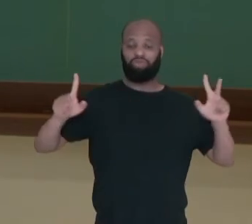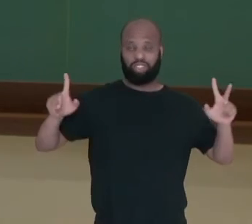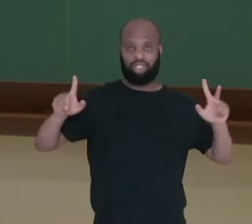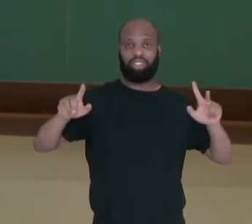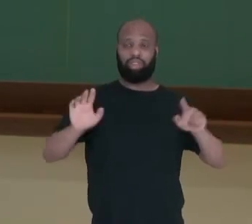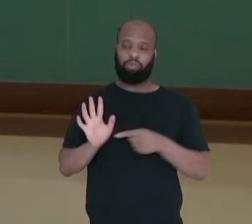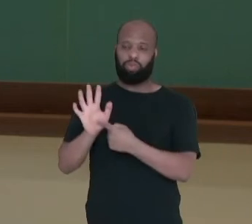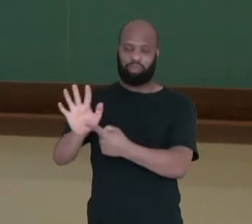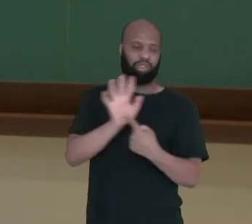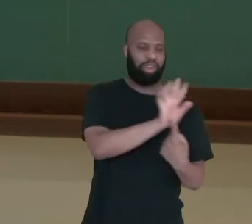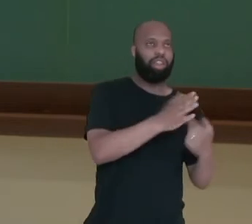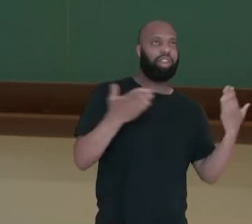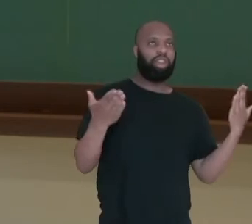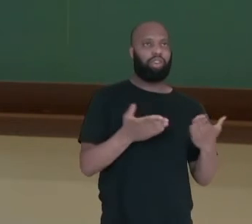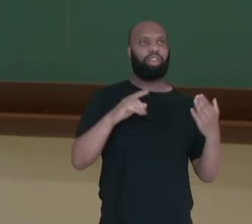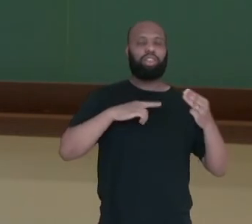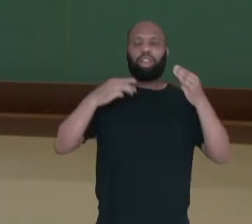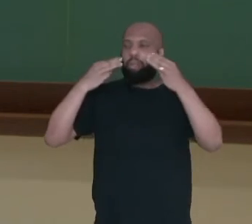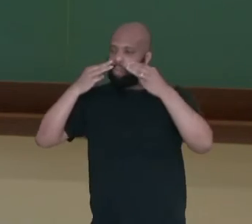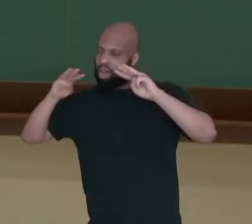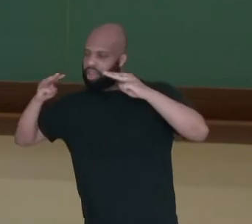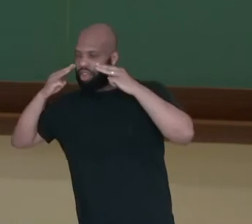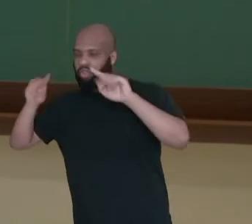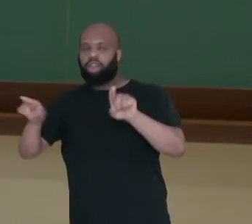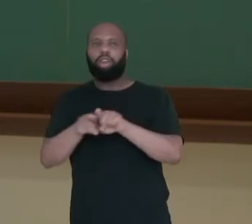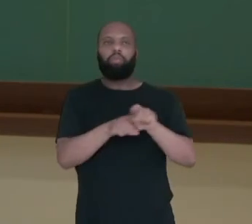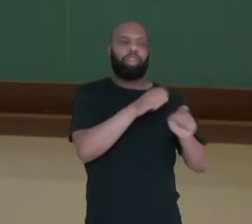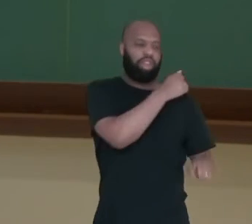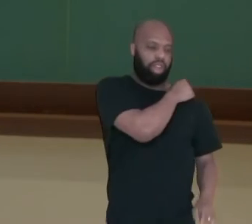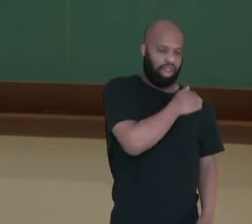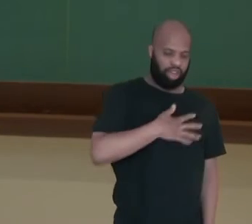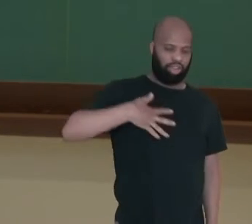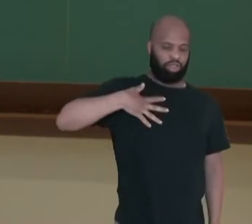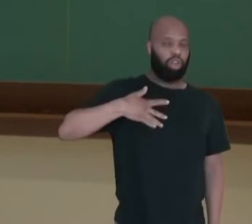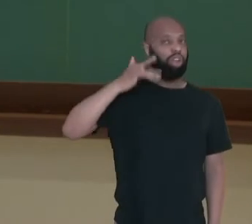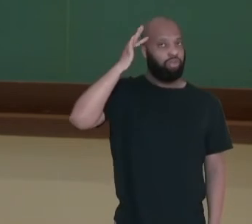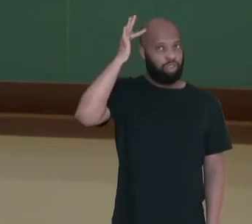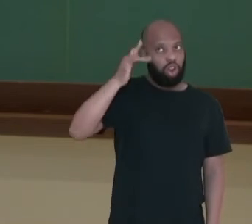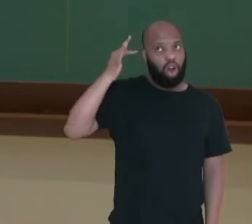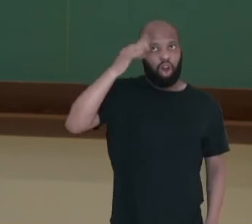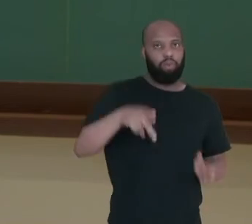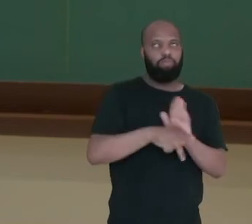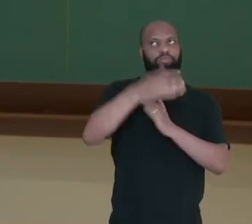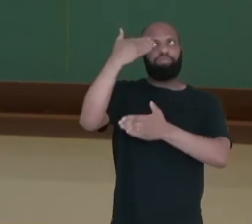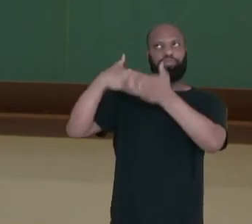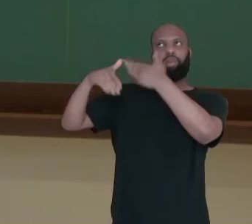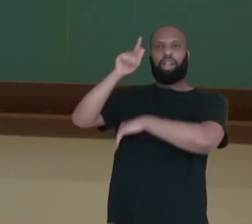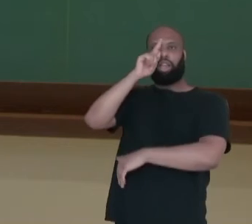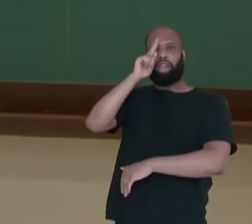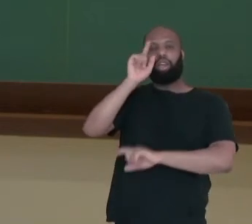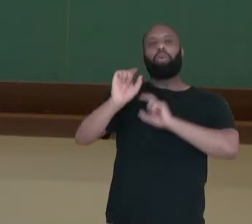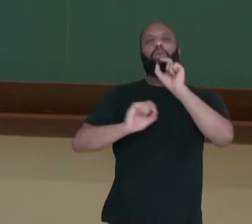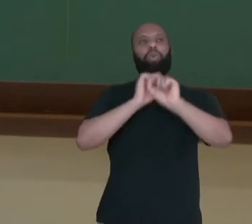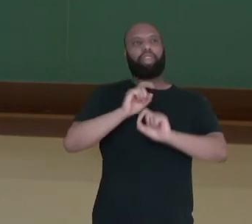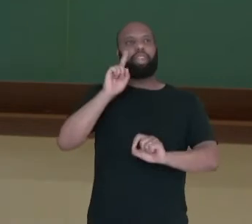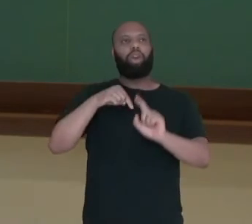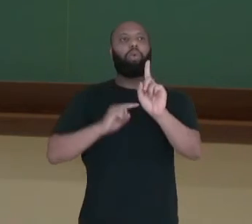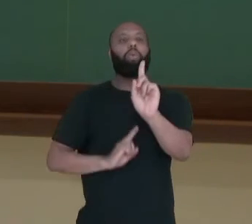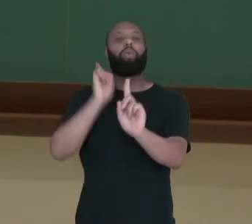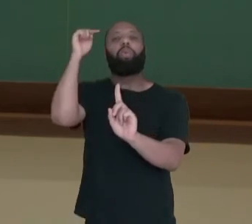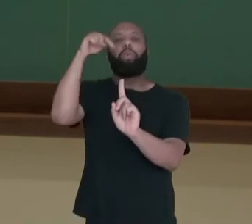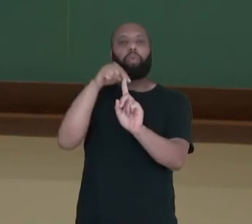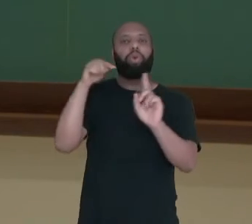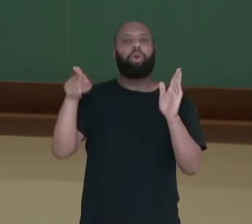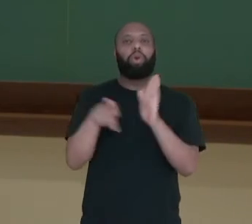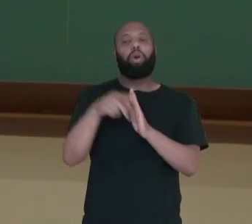entre Maquiavel e Aristóteles, que é um filósofo da Antiguidade Clássica, é com relação à